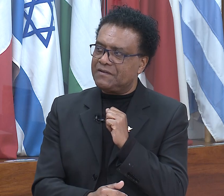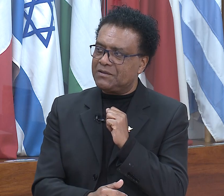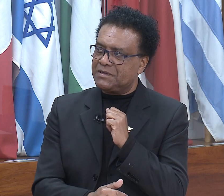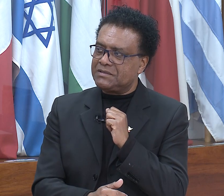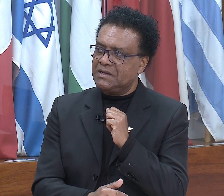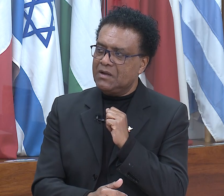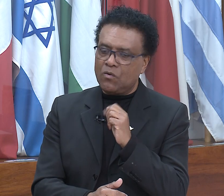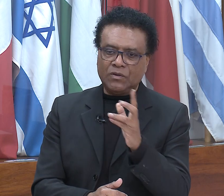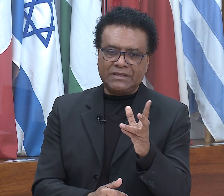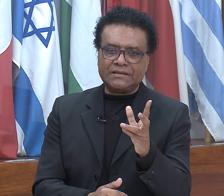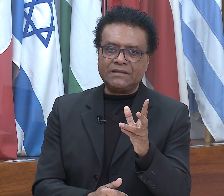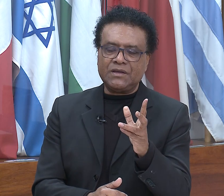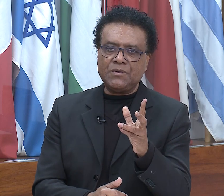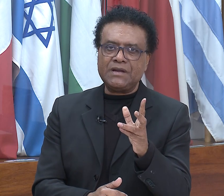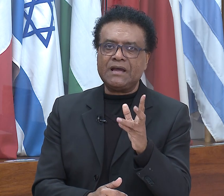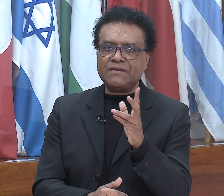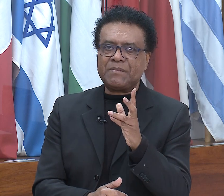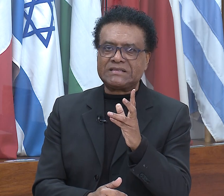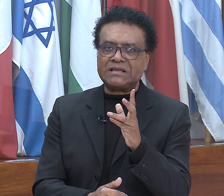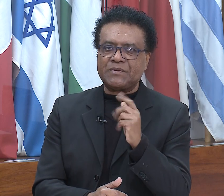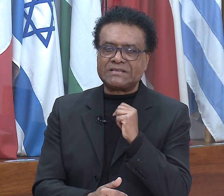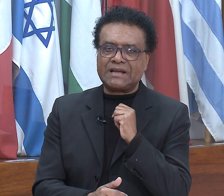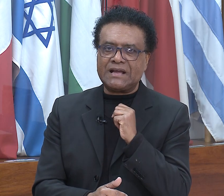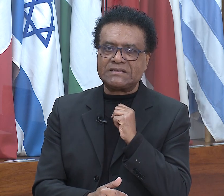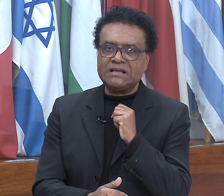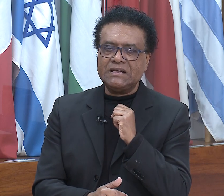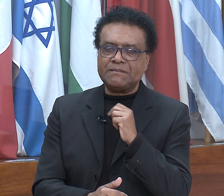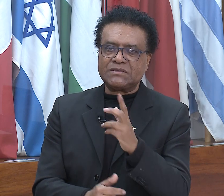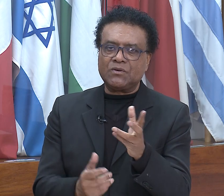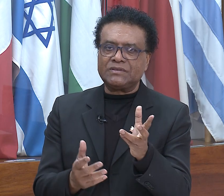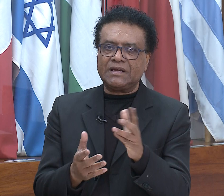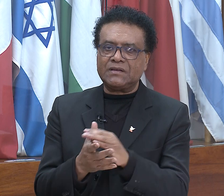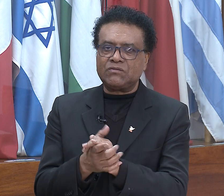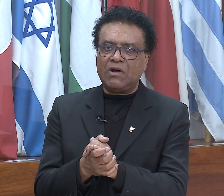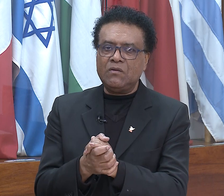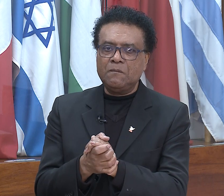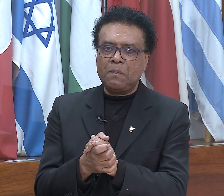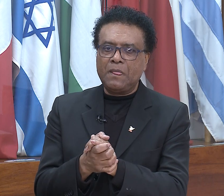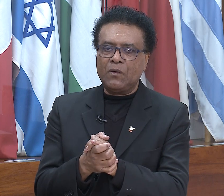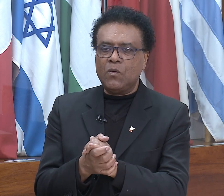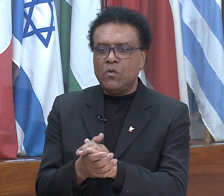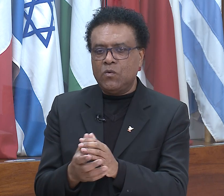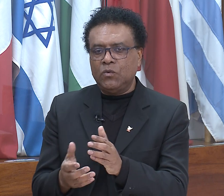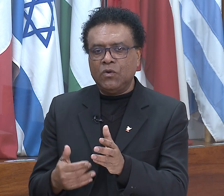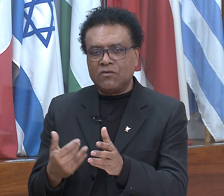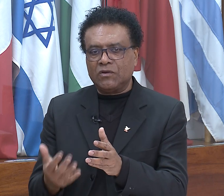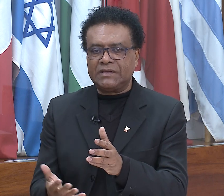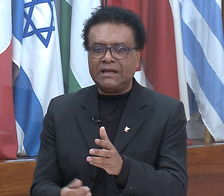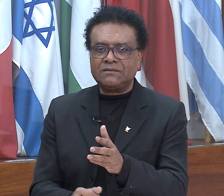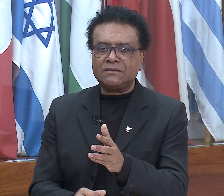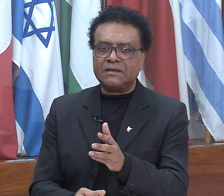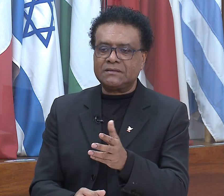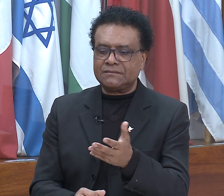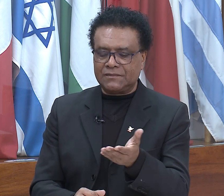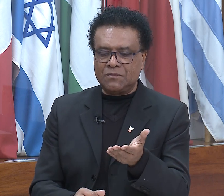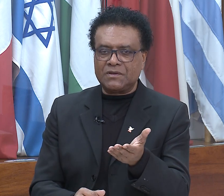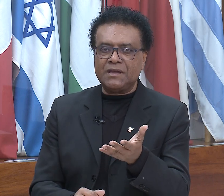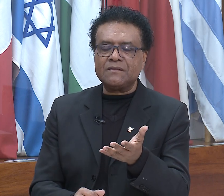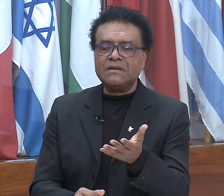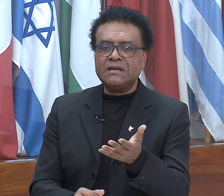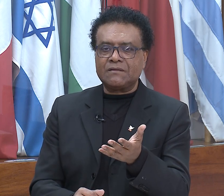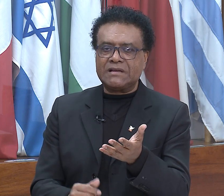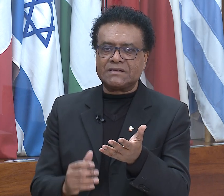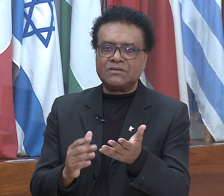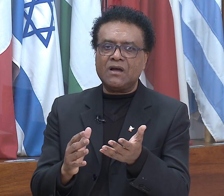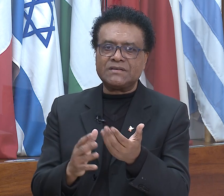pela câmara de vereadores o contrato Anterior havia passado por essa casa mas o contrato atual ou um novo contrato né como